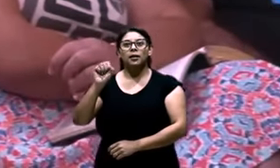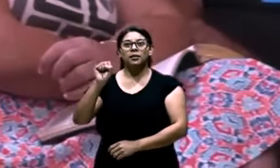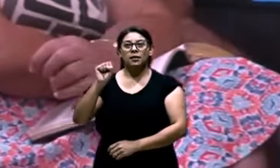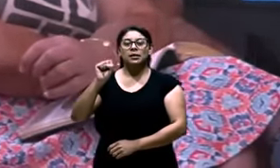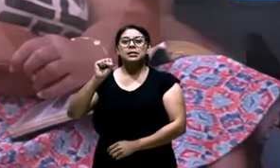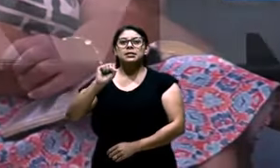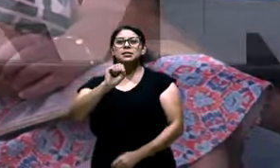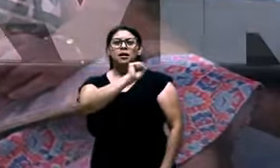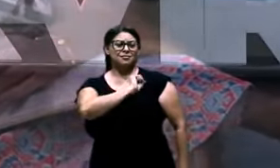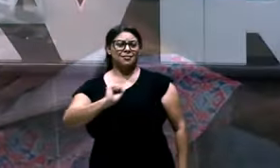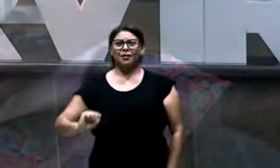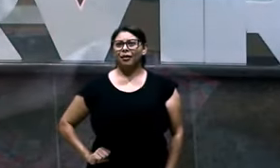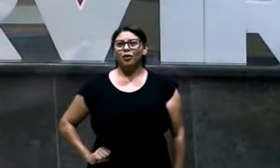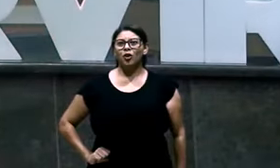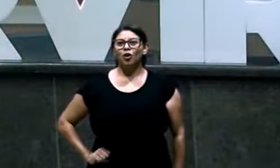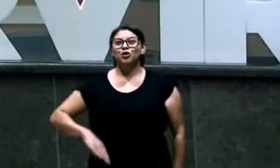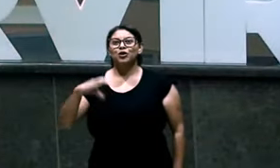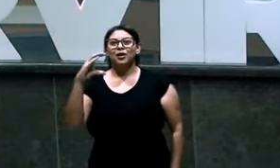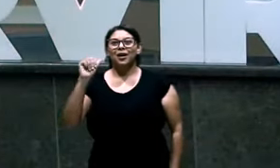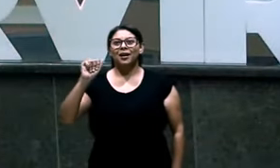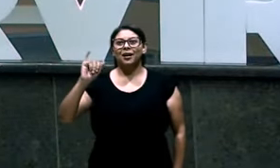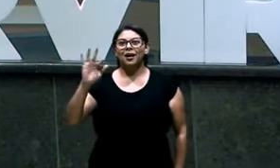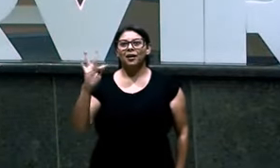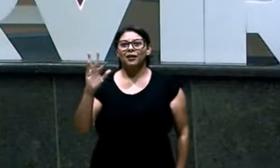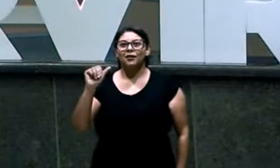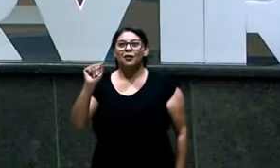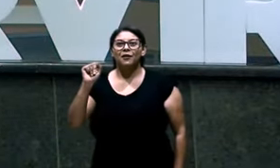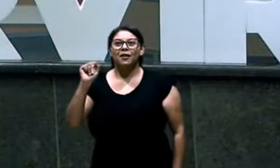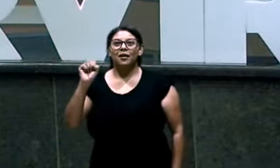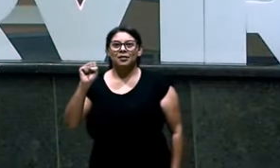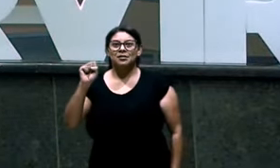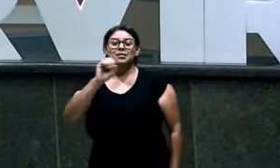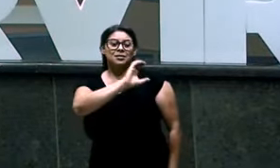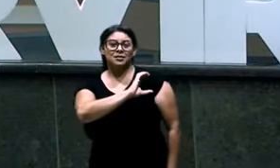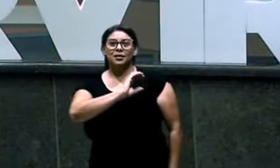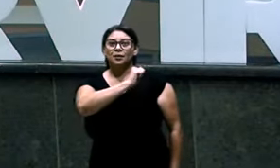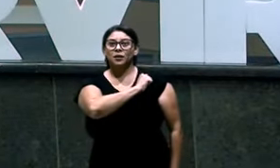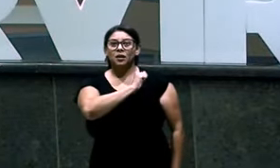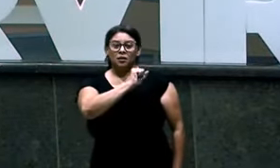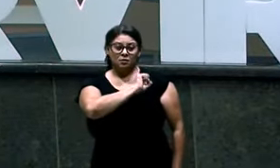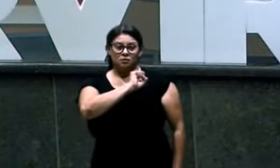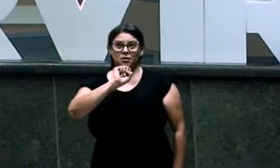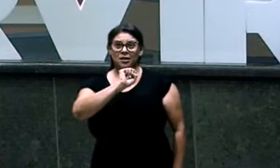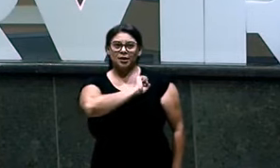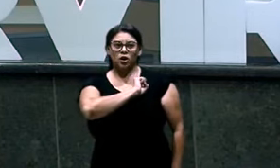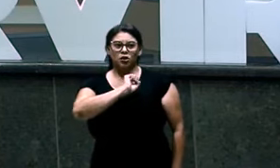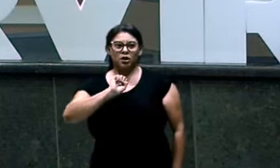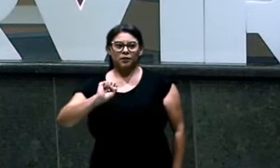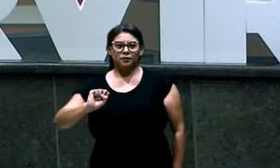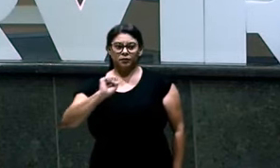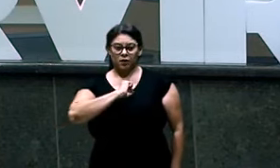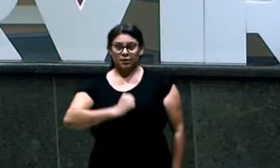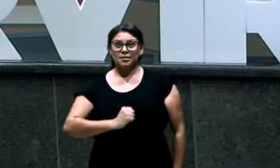ele lança no plural, ele já está dizendo: está corrompido, não poderia ter dois, só poderia ter um. O que Lucas quer nos trazer